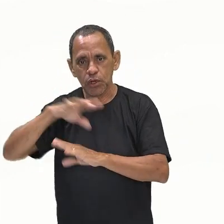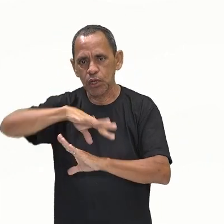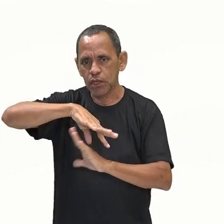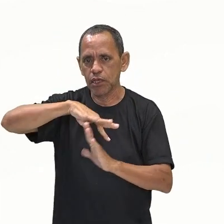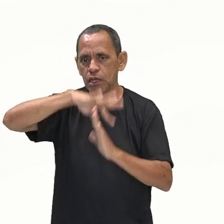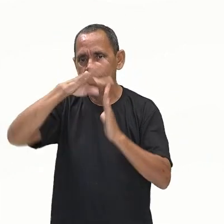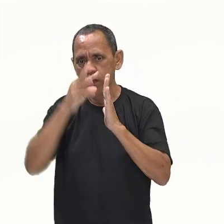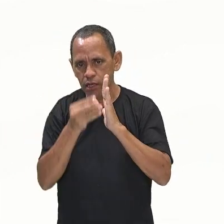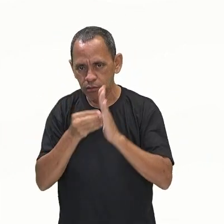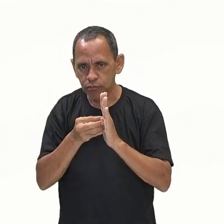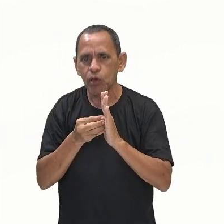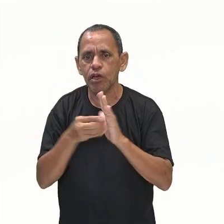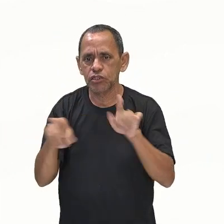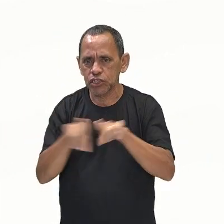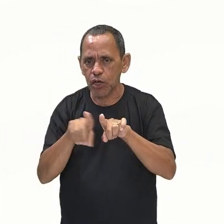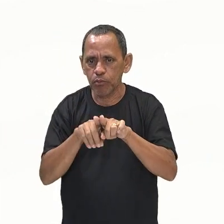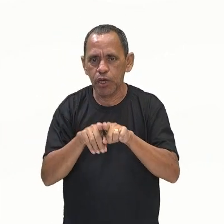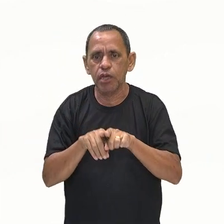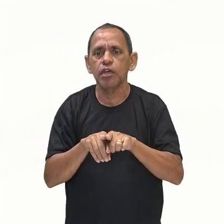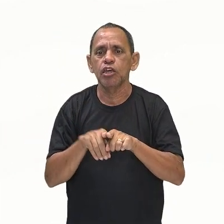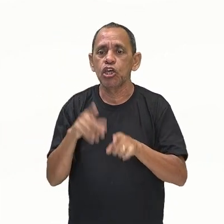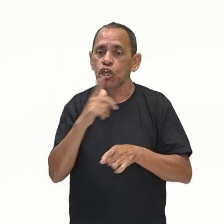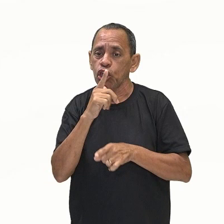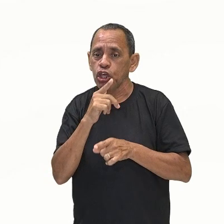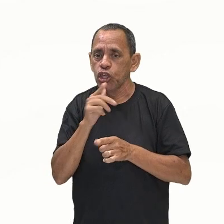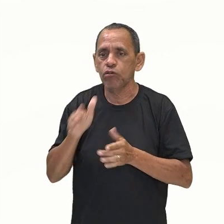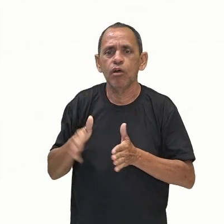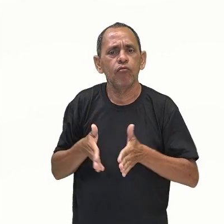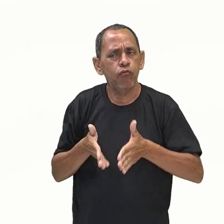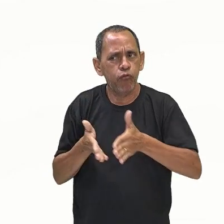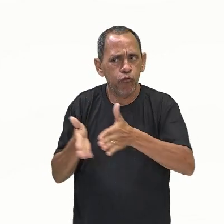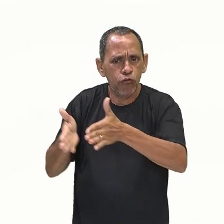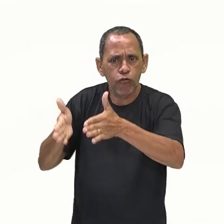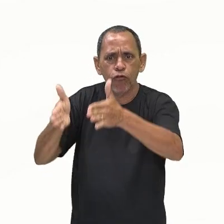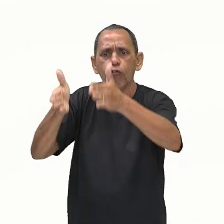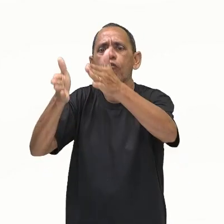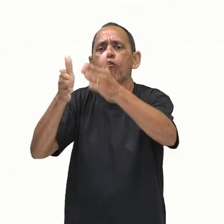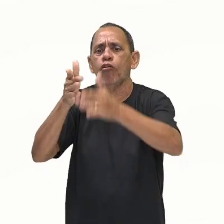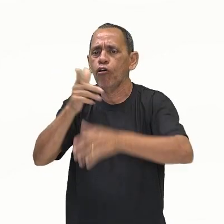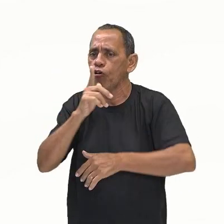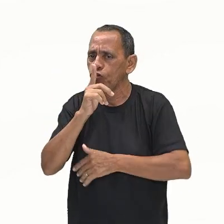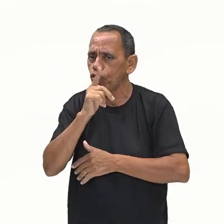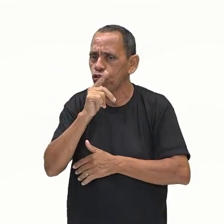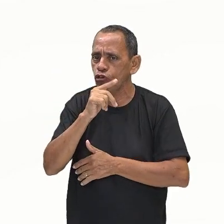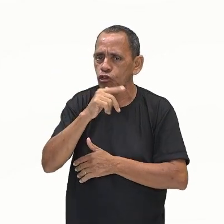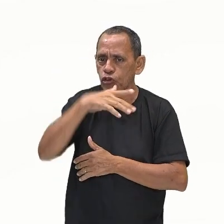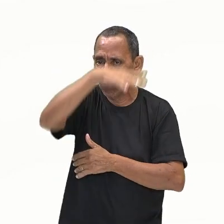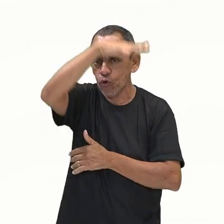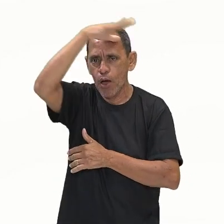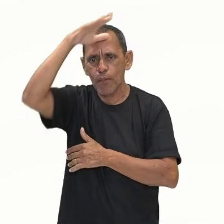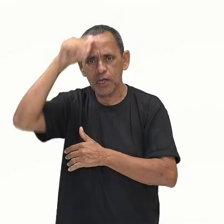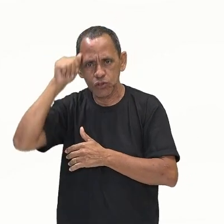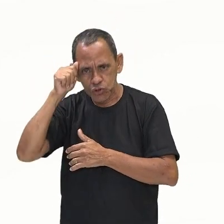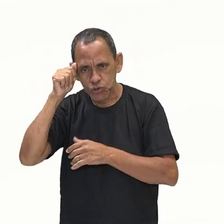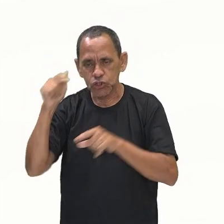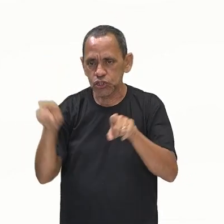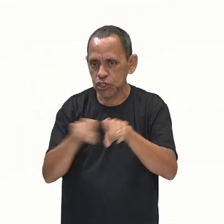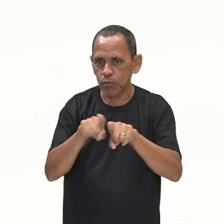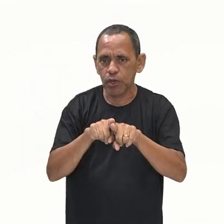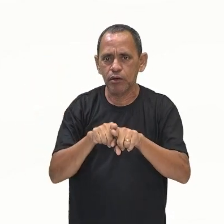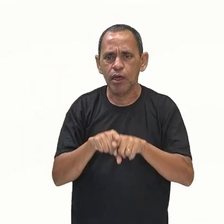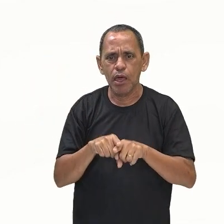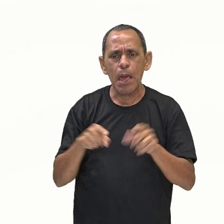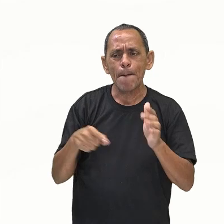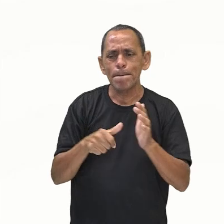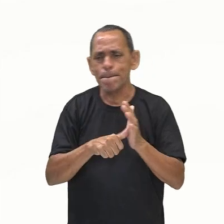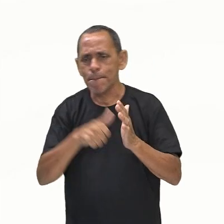que ele vai subir e vai descer completamente o rio Amazonas. Ele é o primeiro explorador que realmente consegue fazer